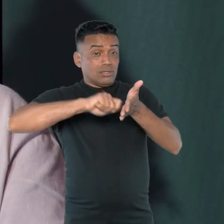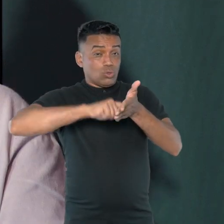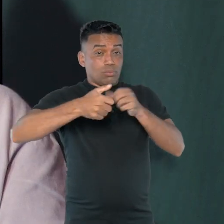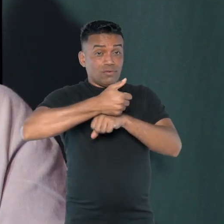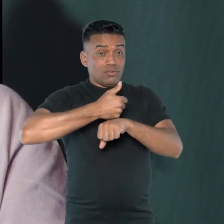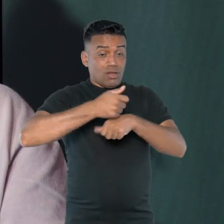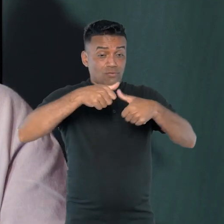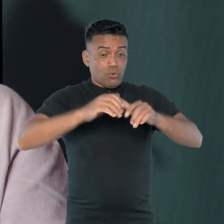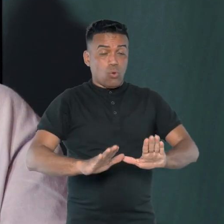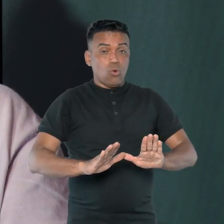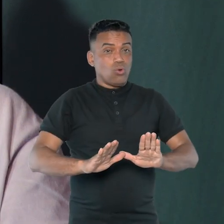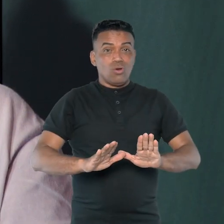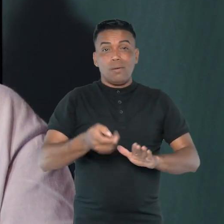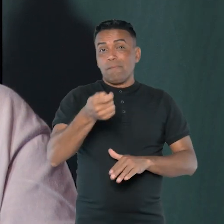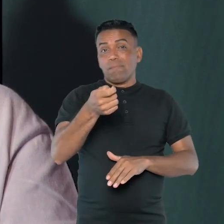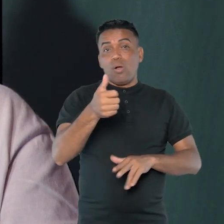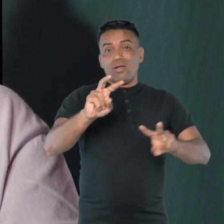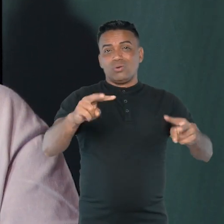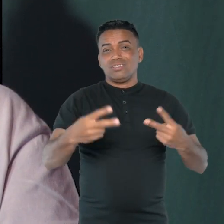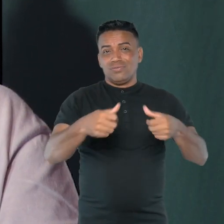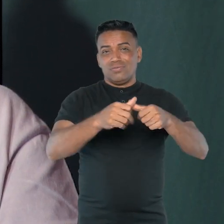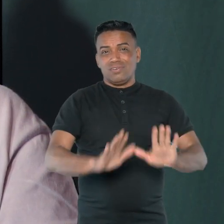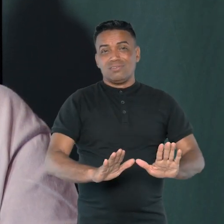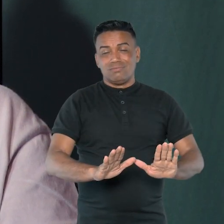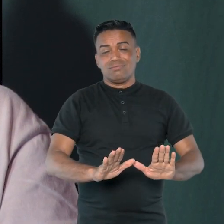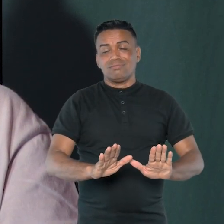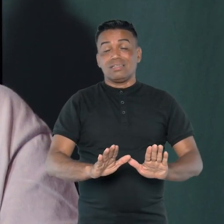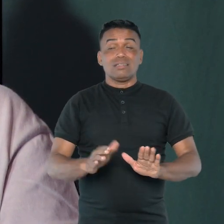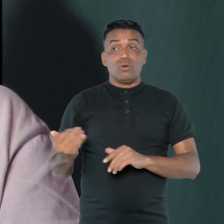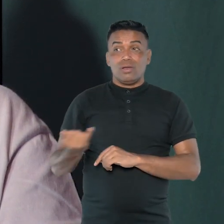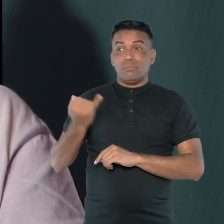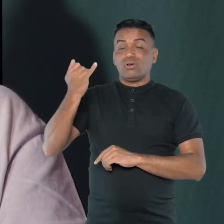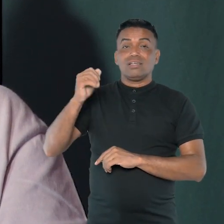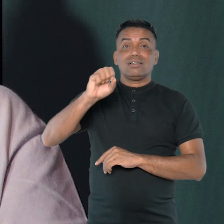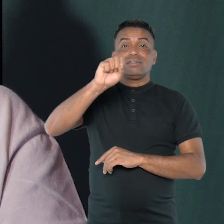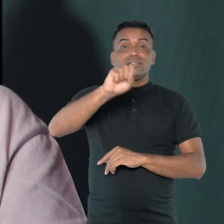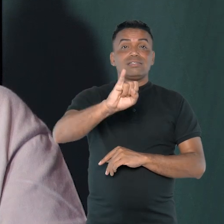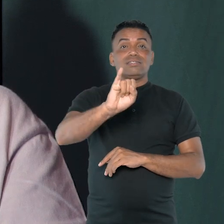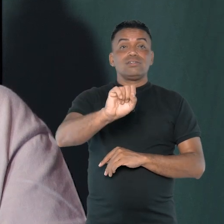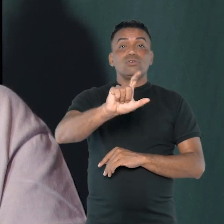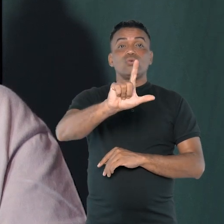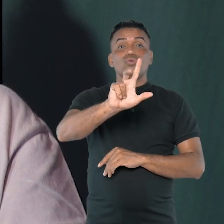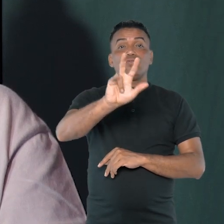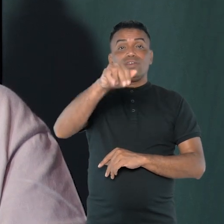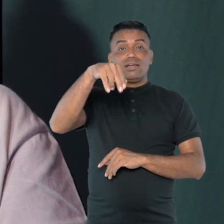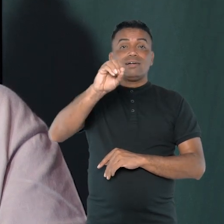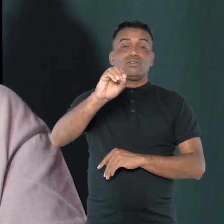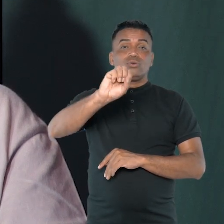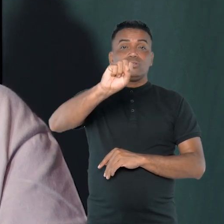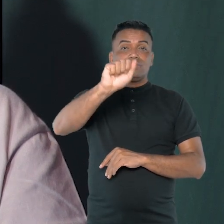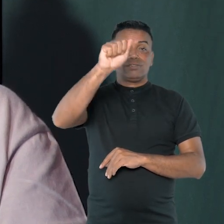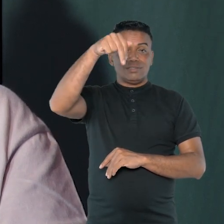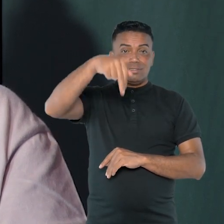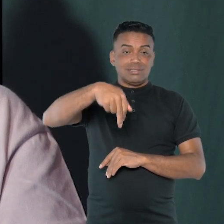pouquíssimo reconhecido. Eu estava falando com o João Barilha aqui sobre a importância do Silviano Santiago naquele momento, que